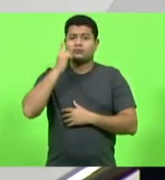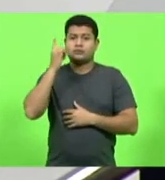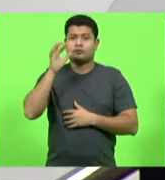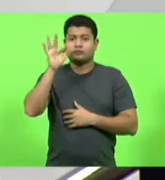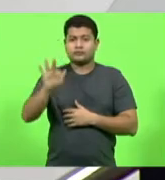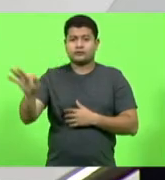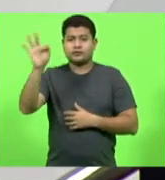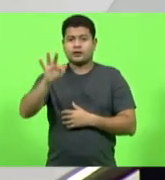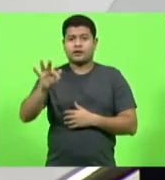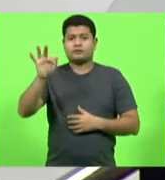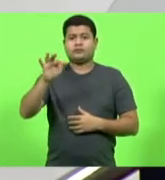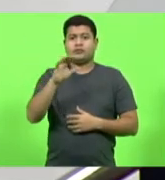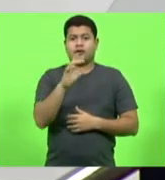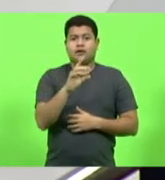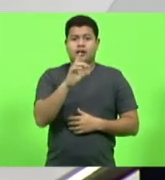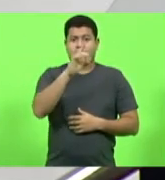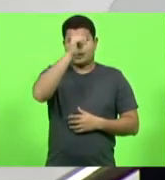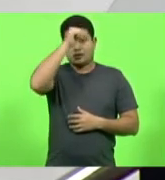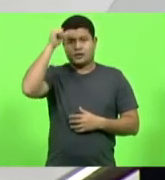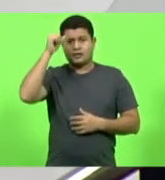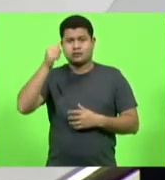fazendo contra